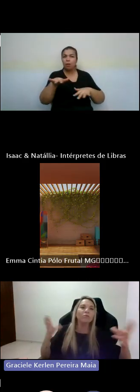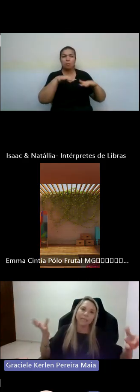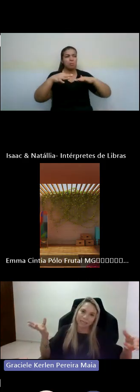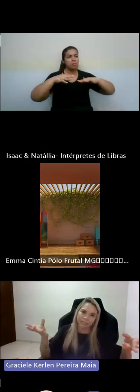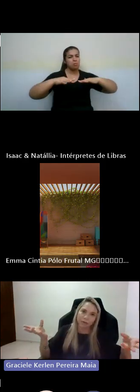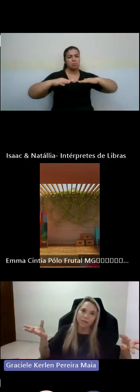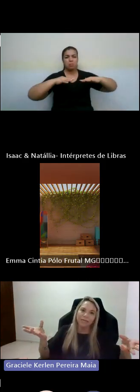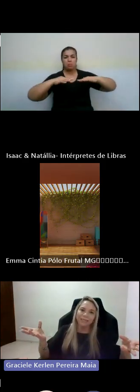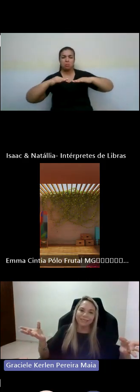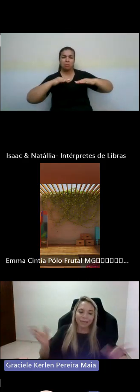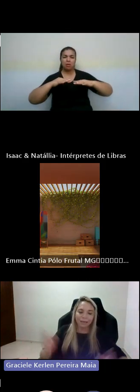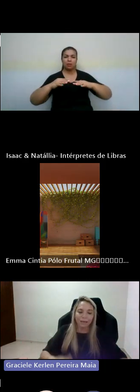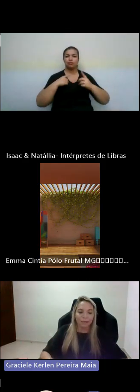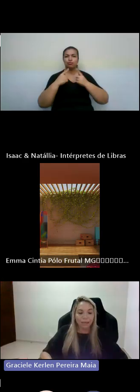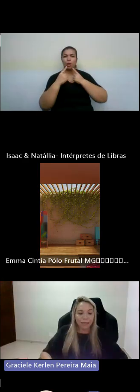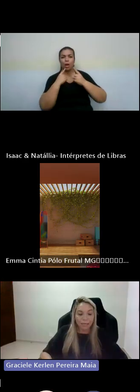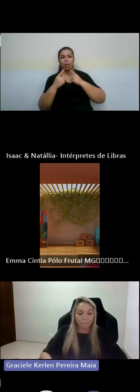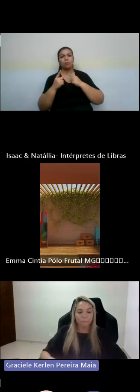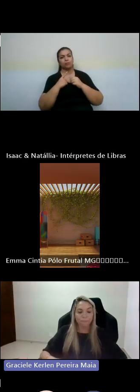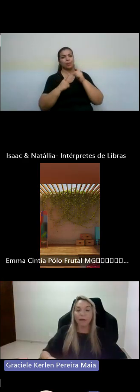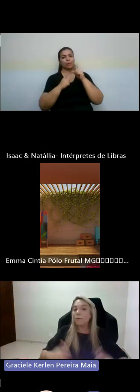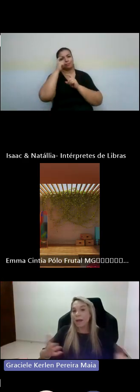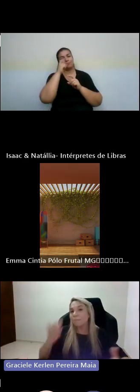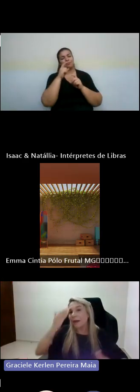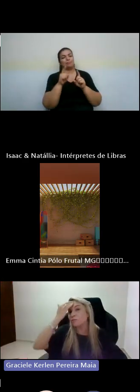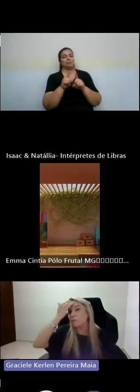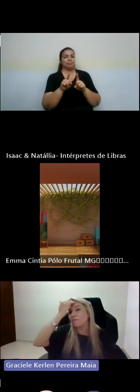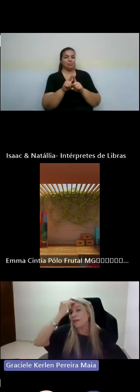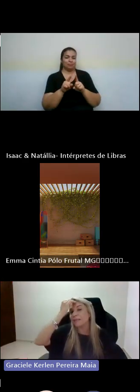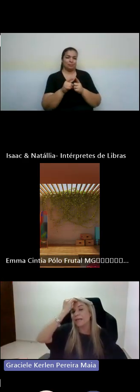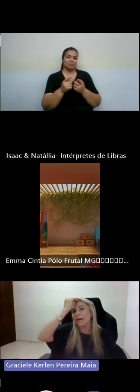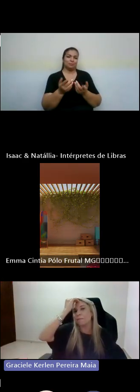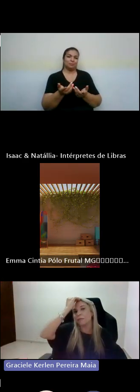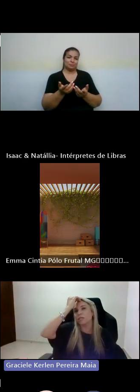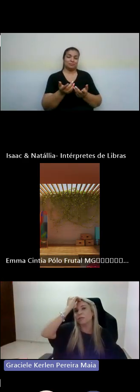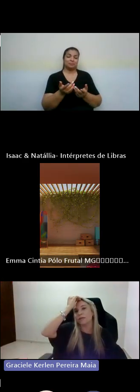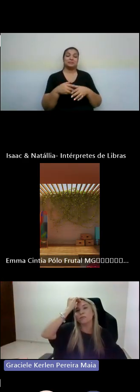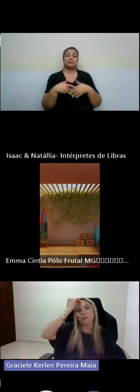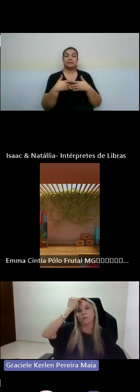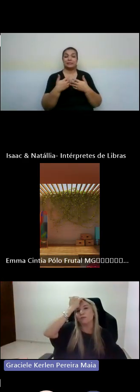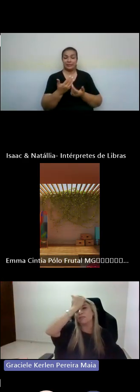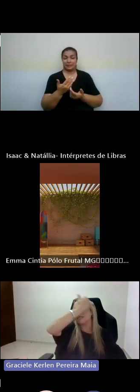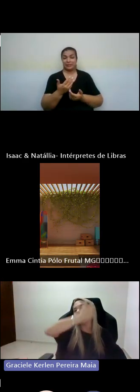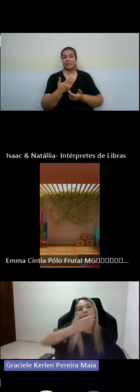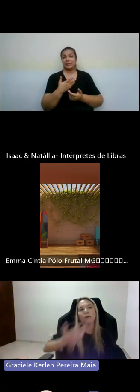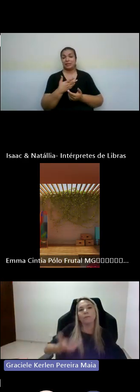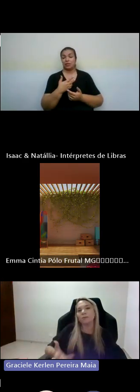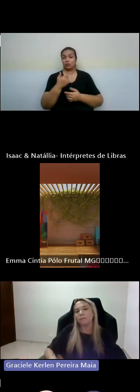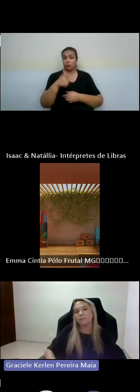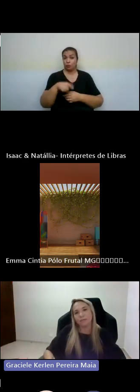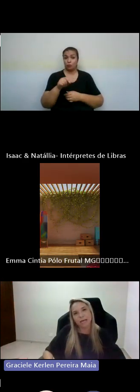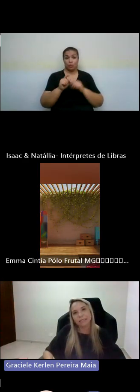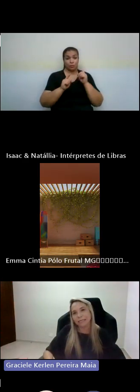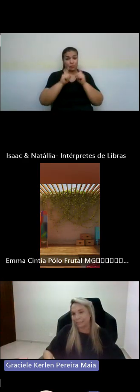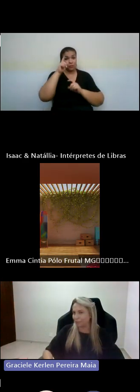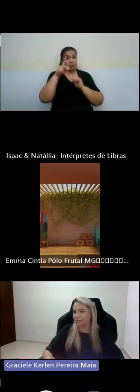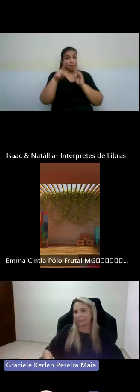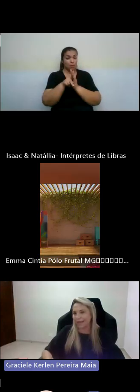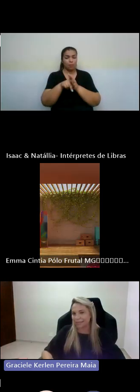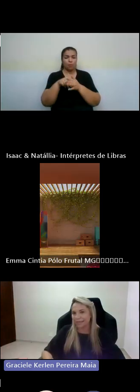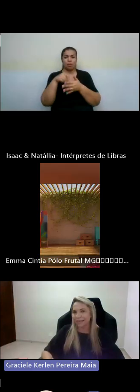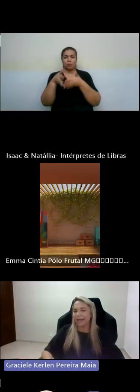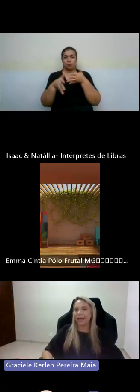e comunicação, né? E aí, não é, mais uma vez, né, repetindo que as expressões faciais não é uma especificidade das